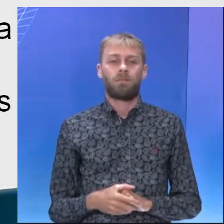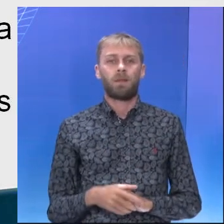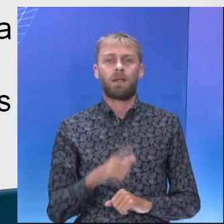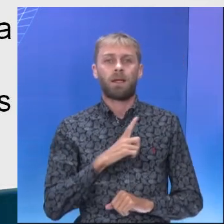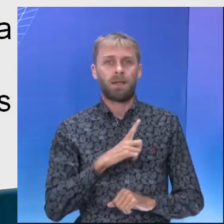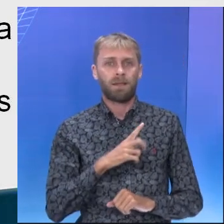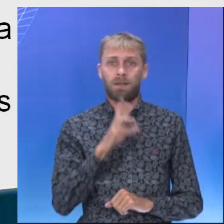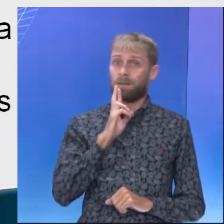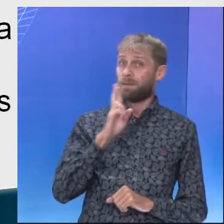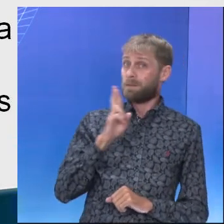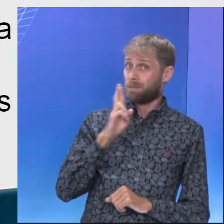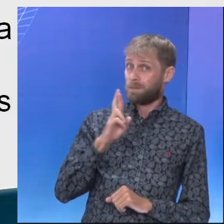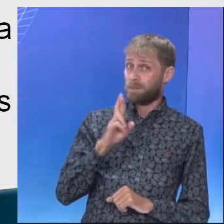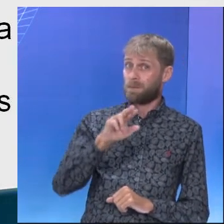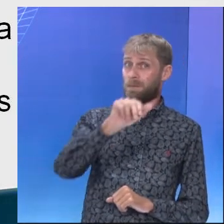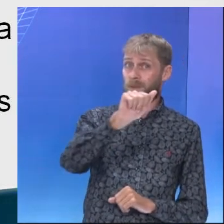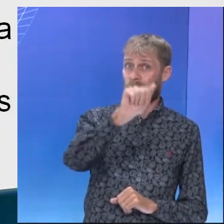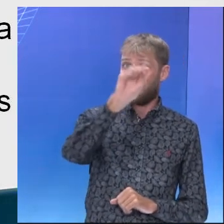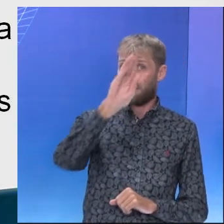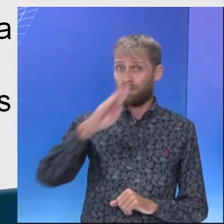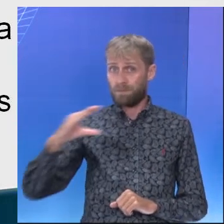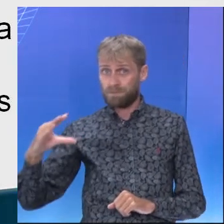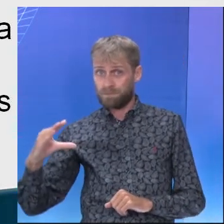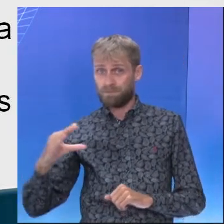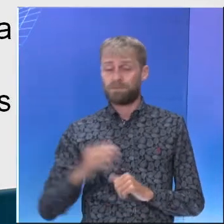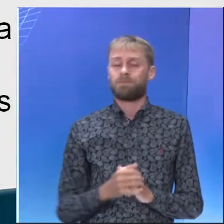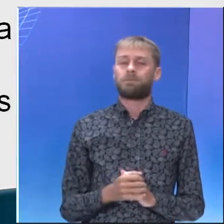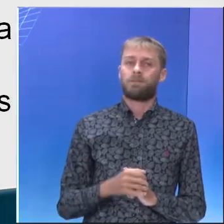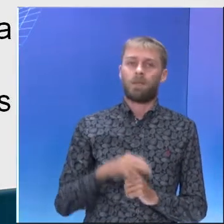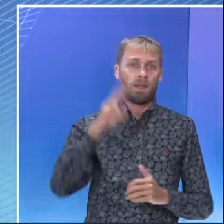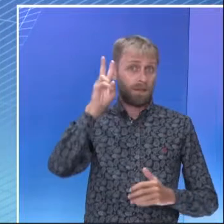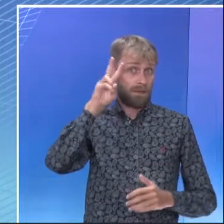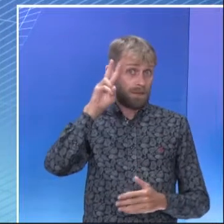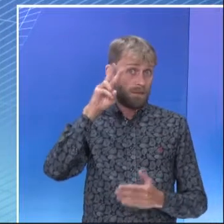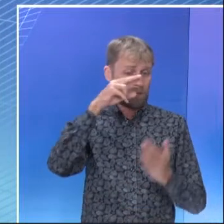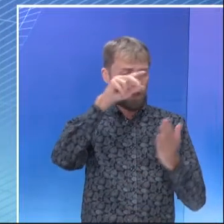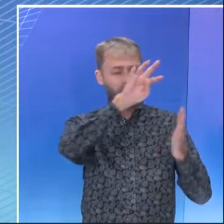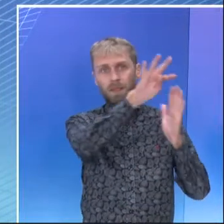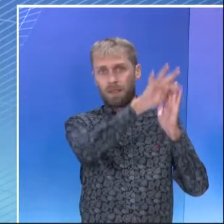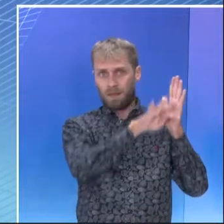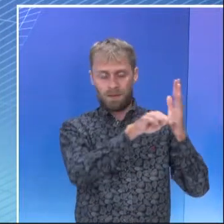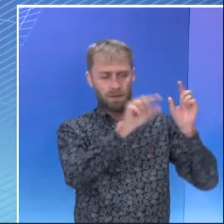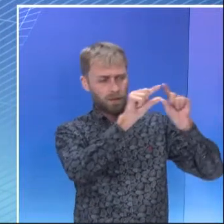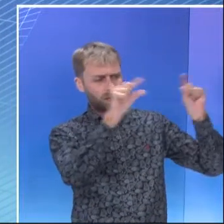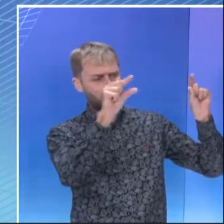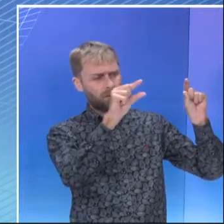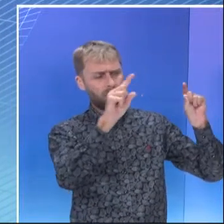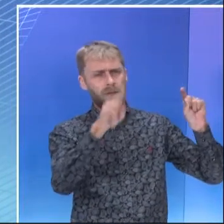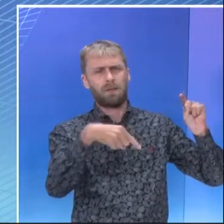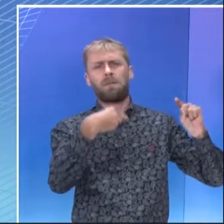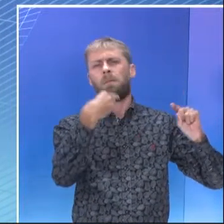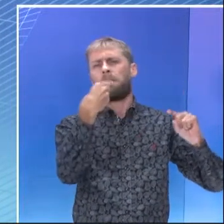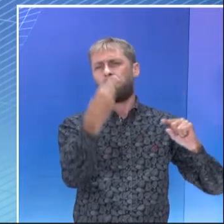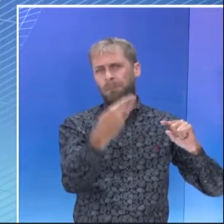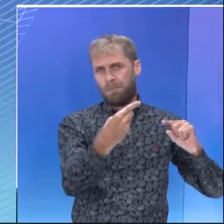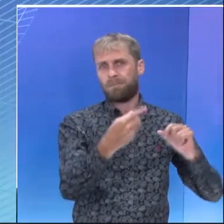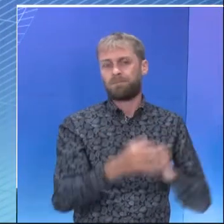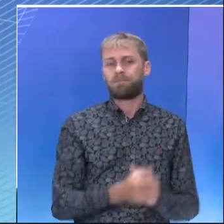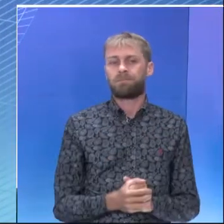alternativas. Antes de irmos para o texto, lembre-se, enunciado e as alternativas. Somente depois você vai para o